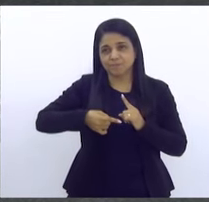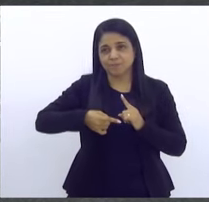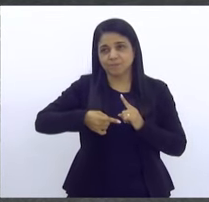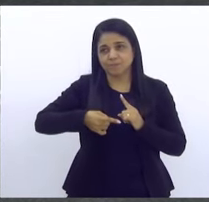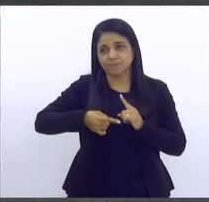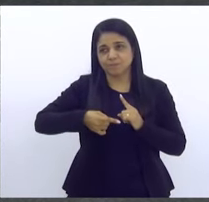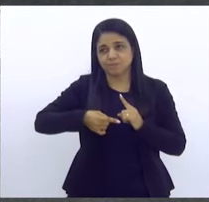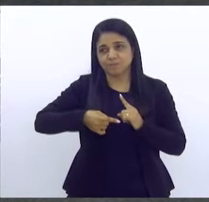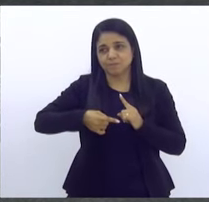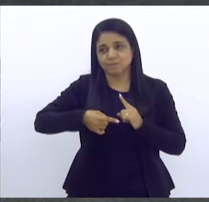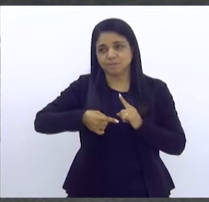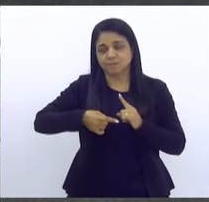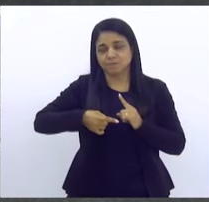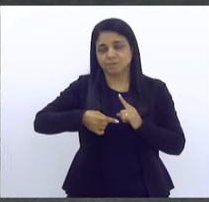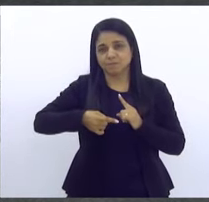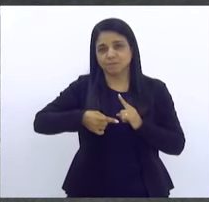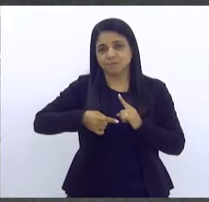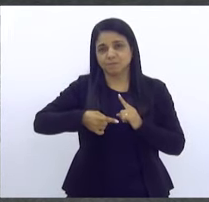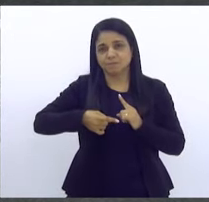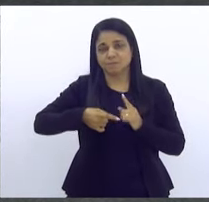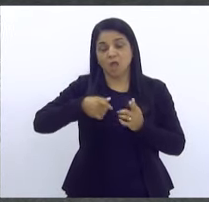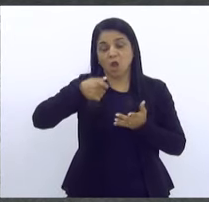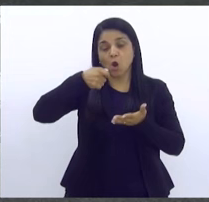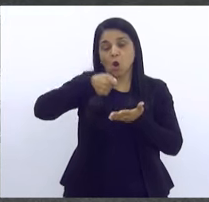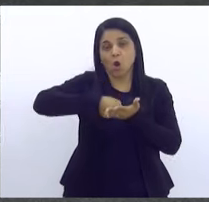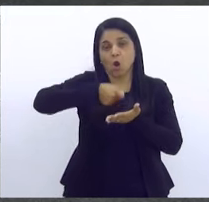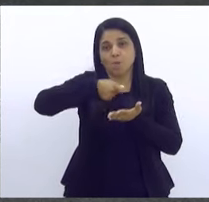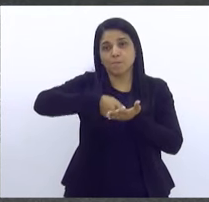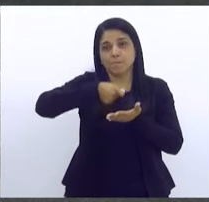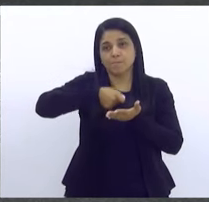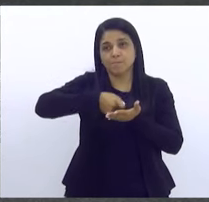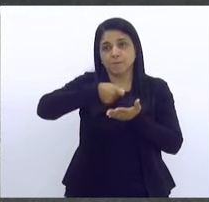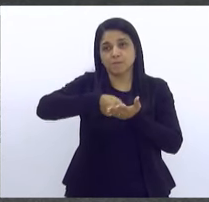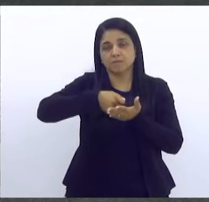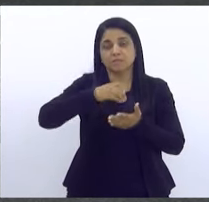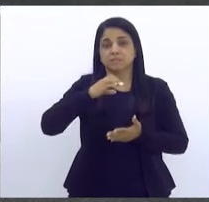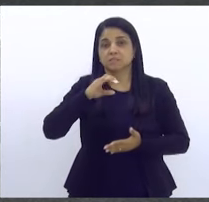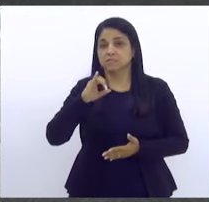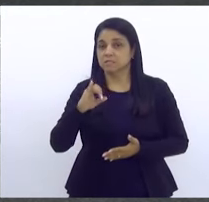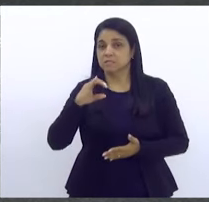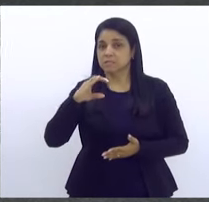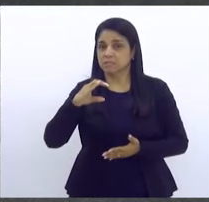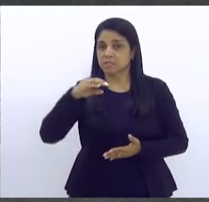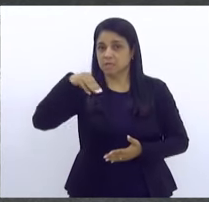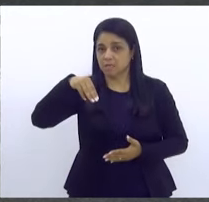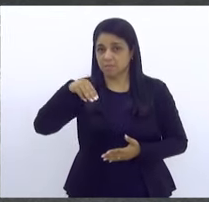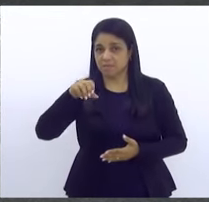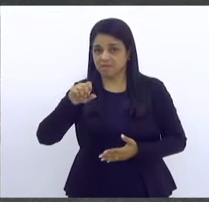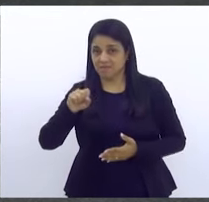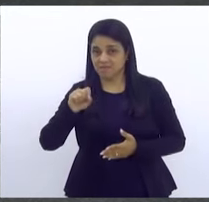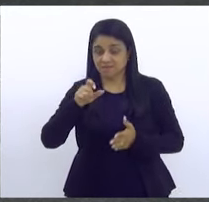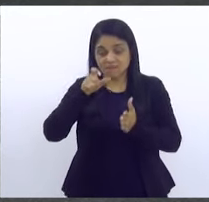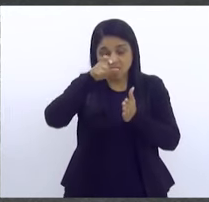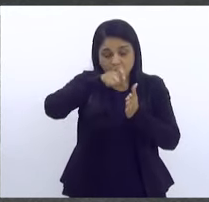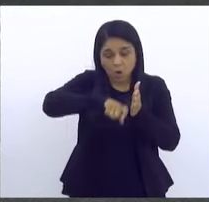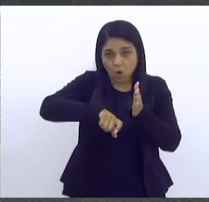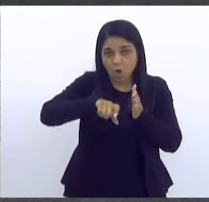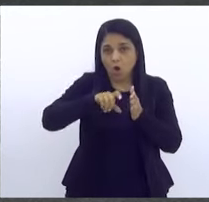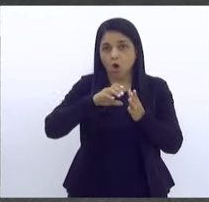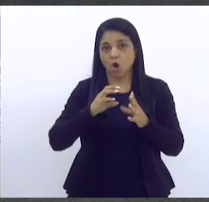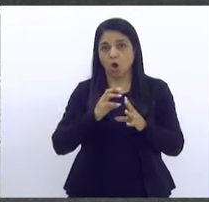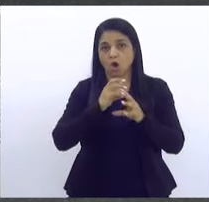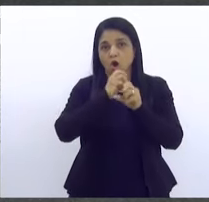viu, deputado? Proíbe a cobrança de ICMS nas contas de